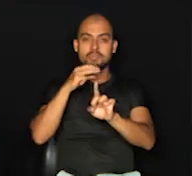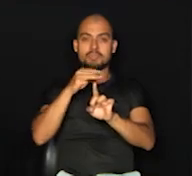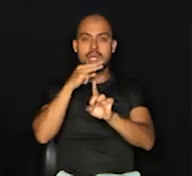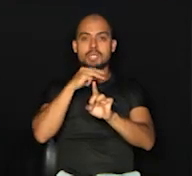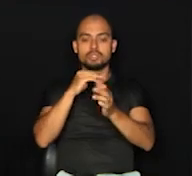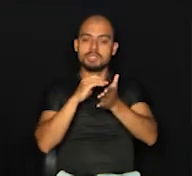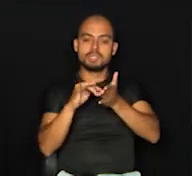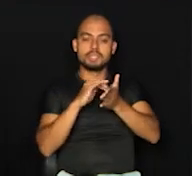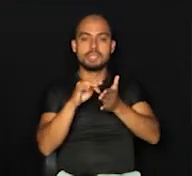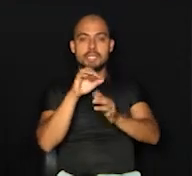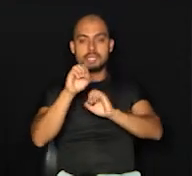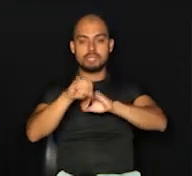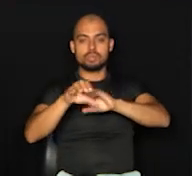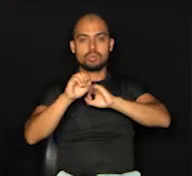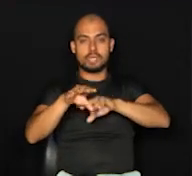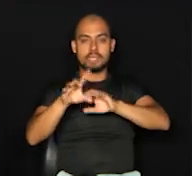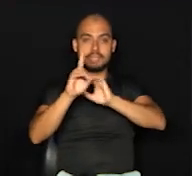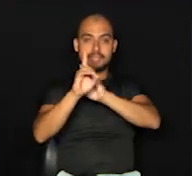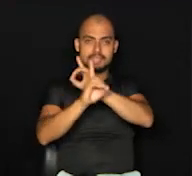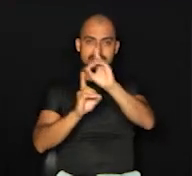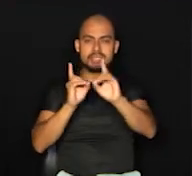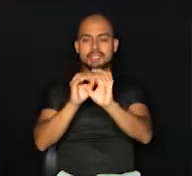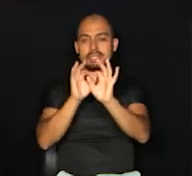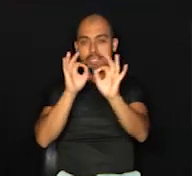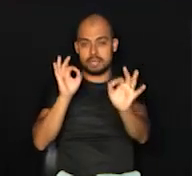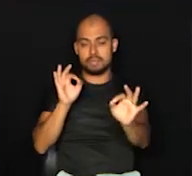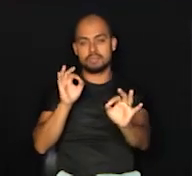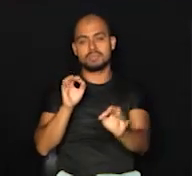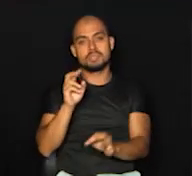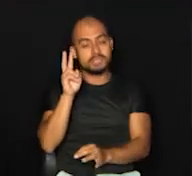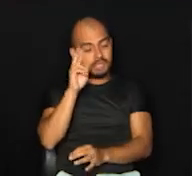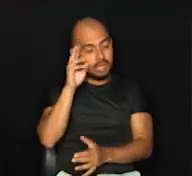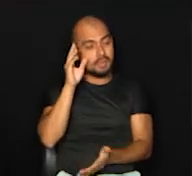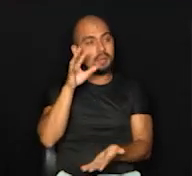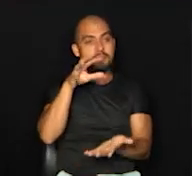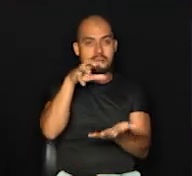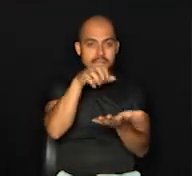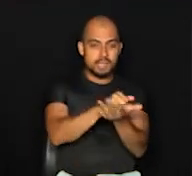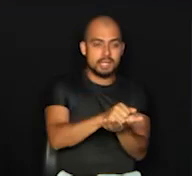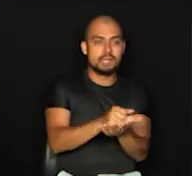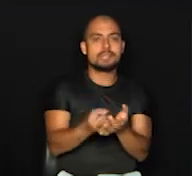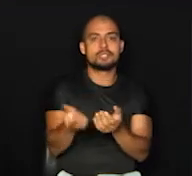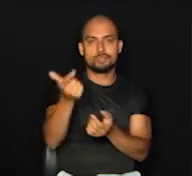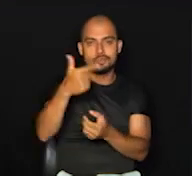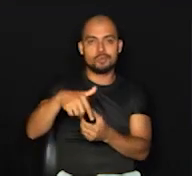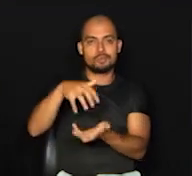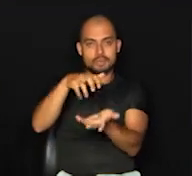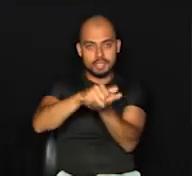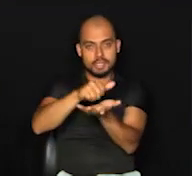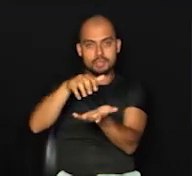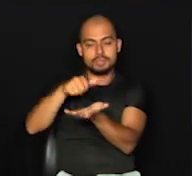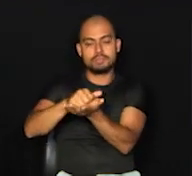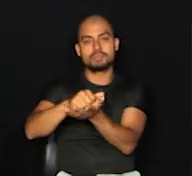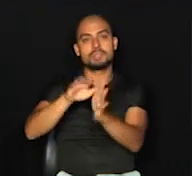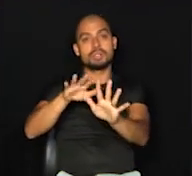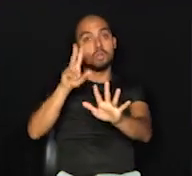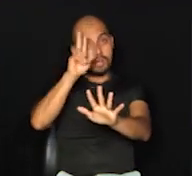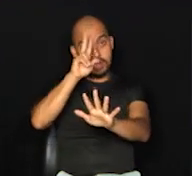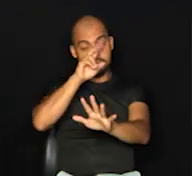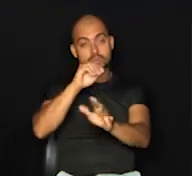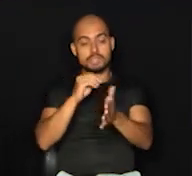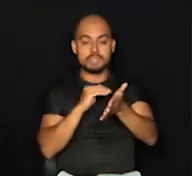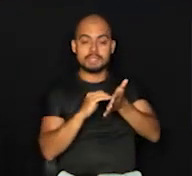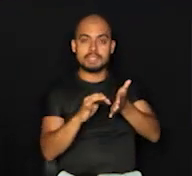Secretaria Escolar Digital, aquela que a gente fala da matrícula, rematrícula. Hoje, lembrando que os serviços da